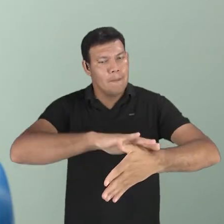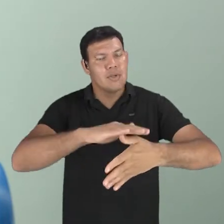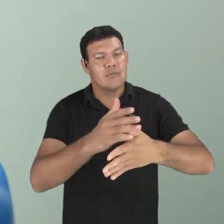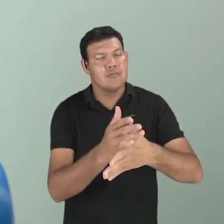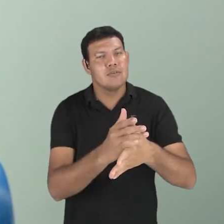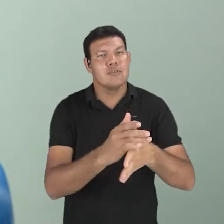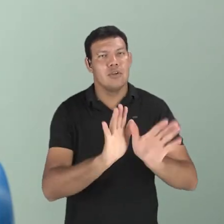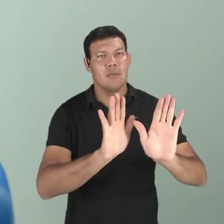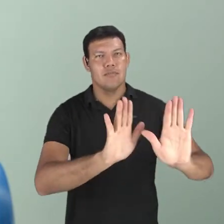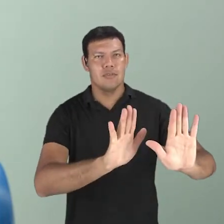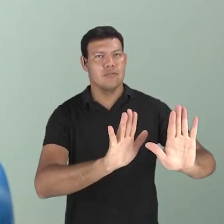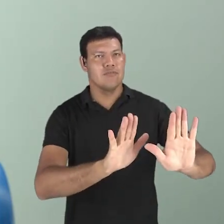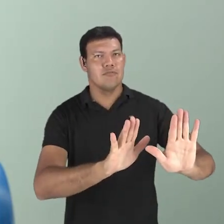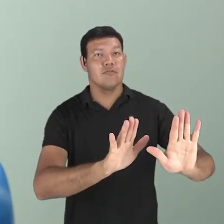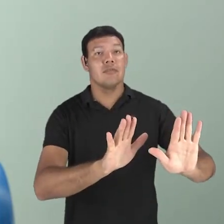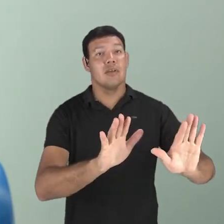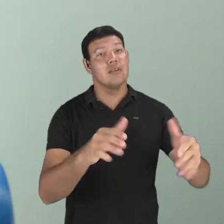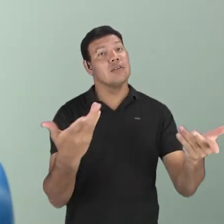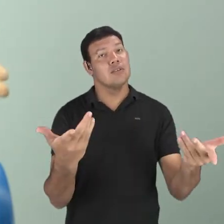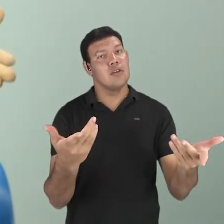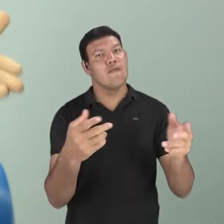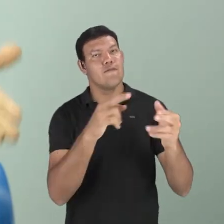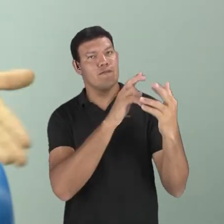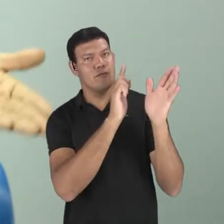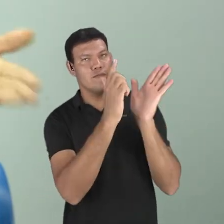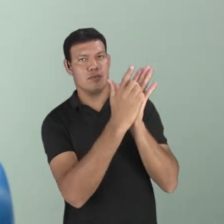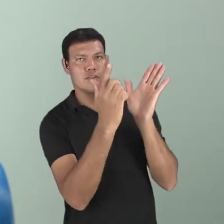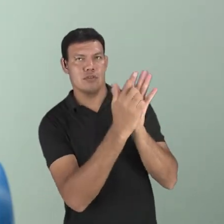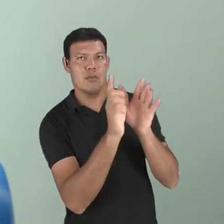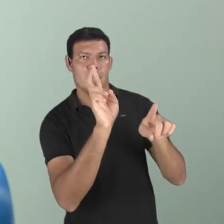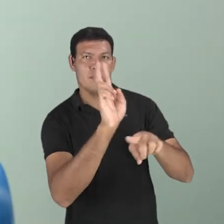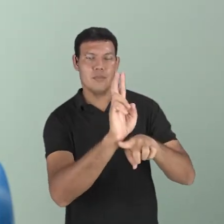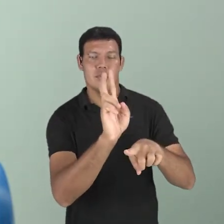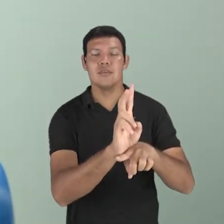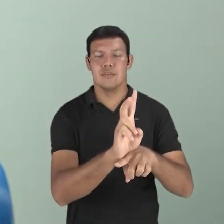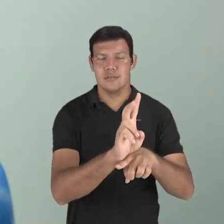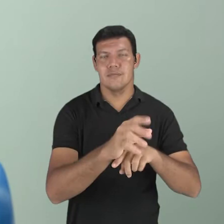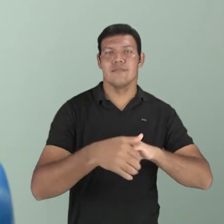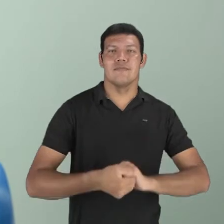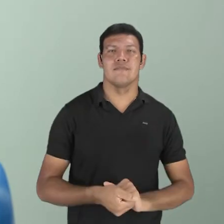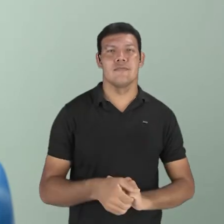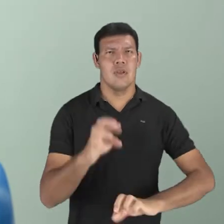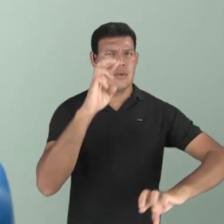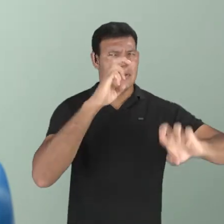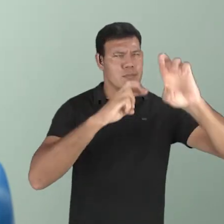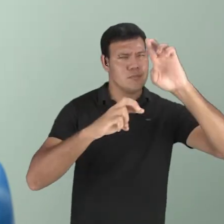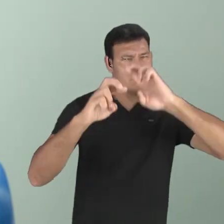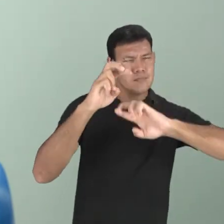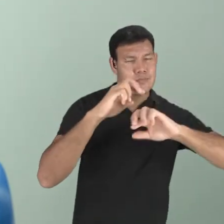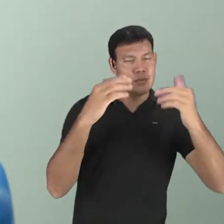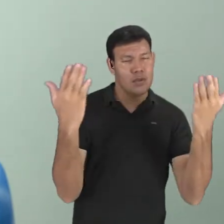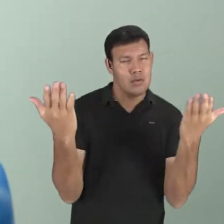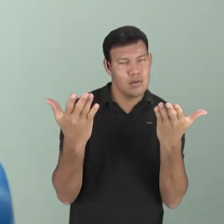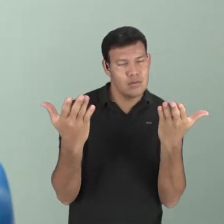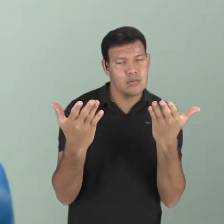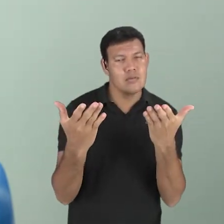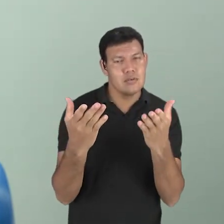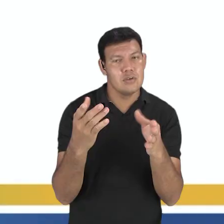este texto. Vamos observar agora qual é a ideia central desse texto? Observe aqui algumas dicas. Olha